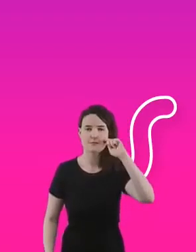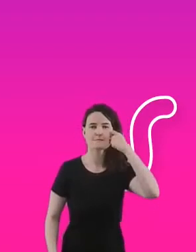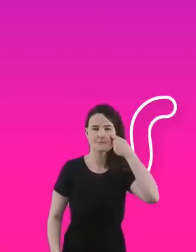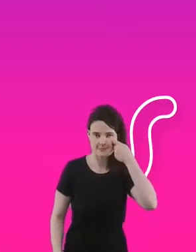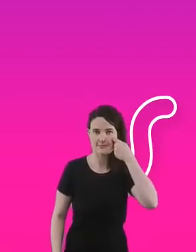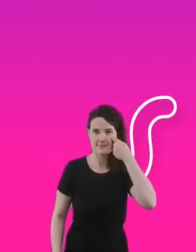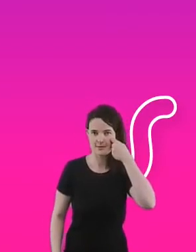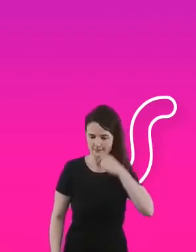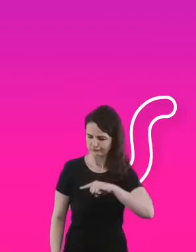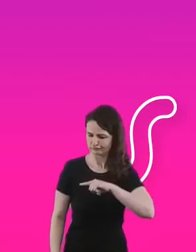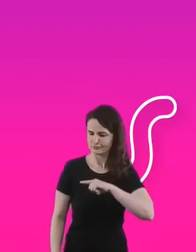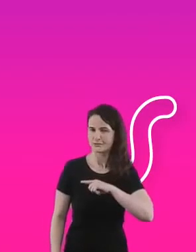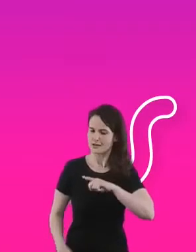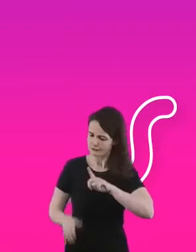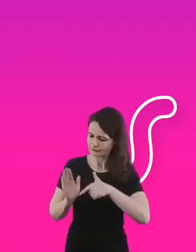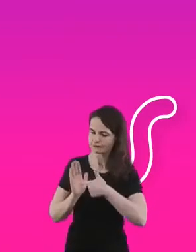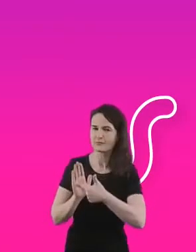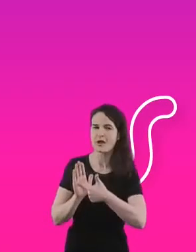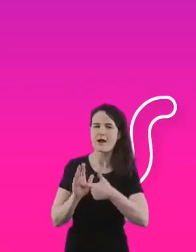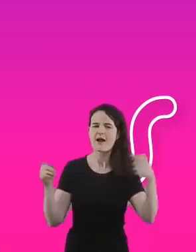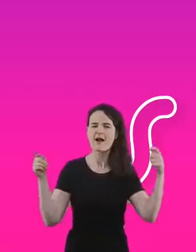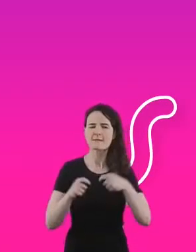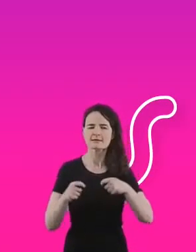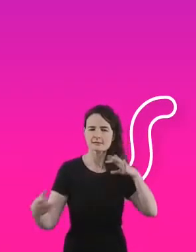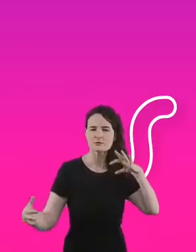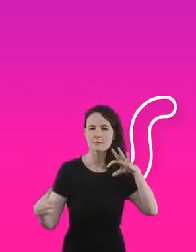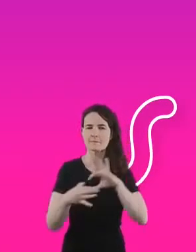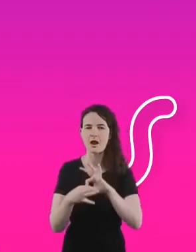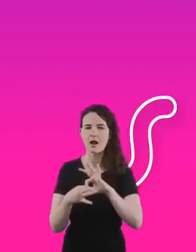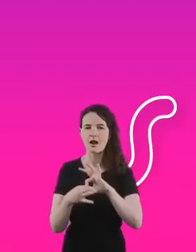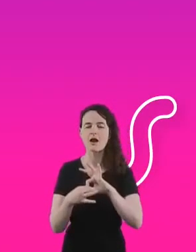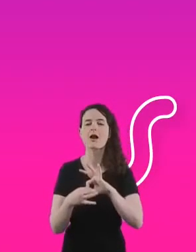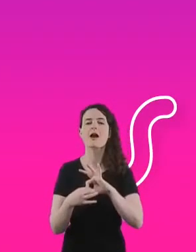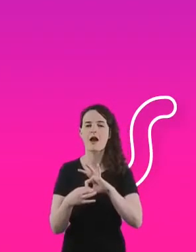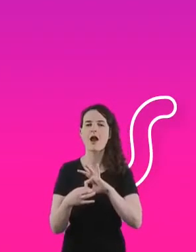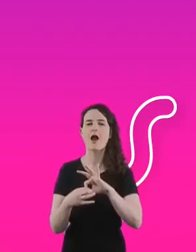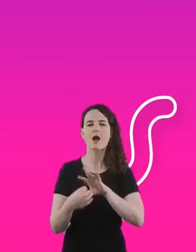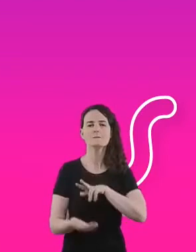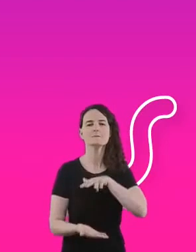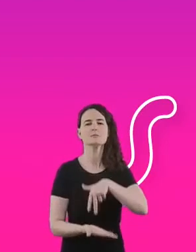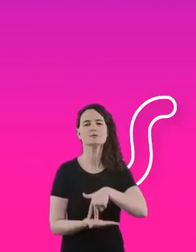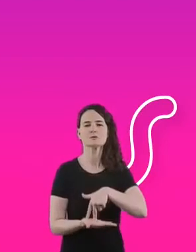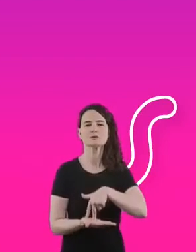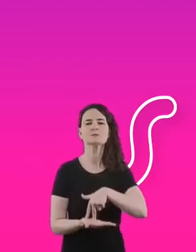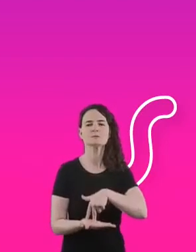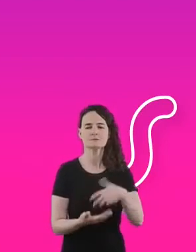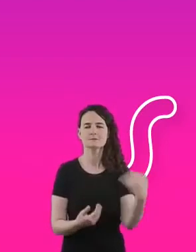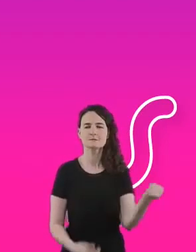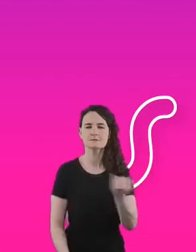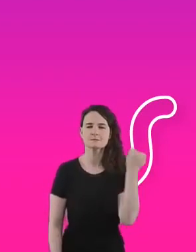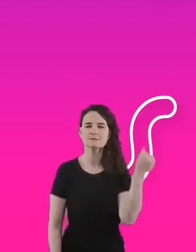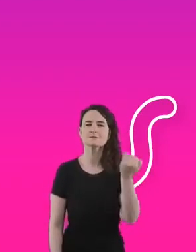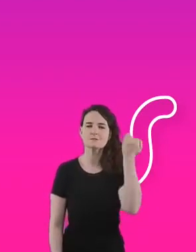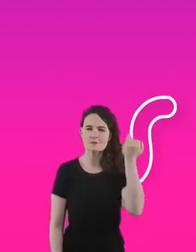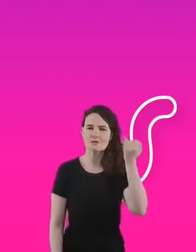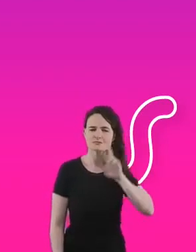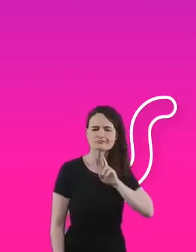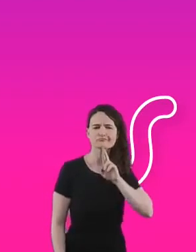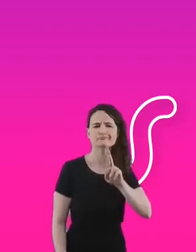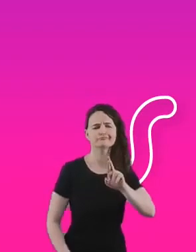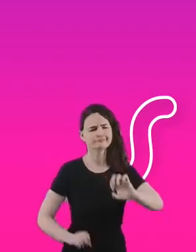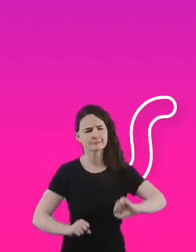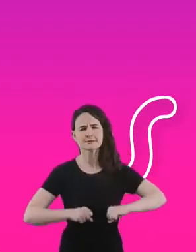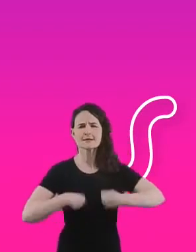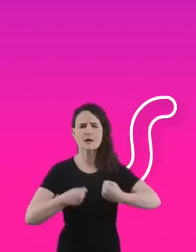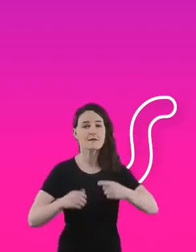nossa capacidade de nos conectar como uma resposta pela existência de